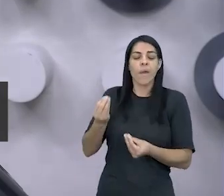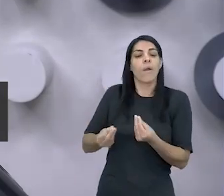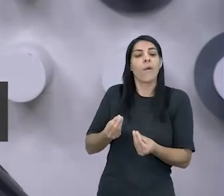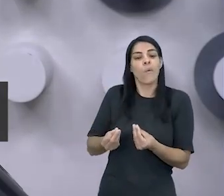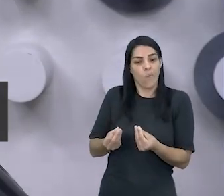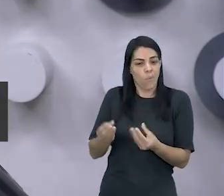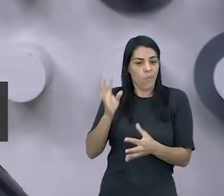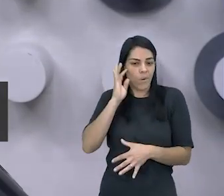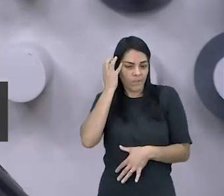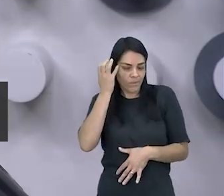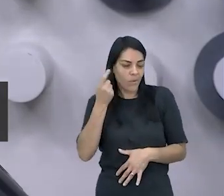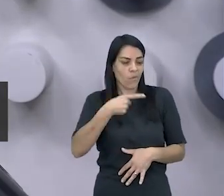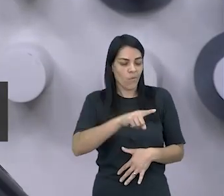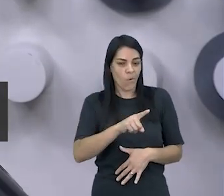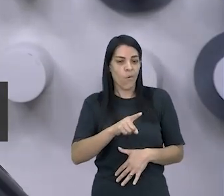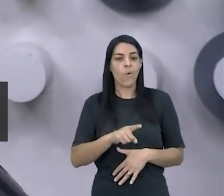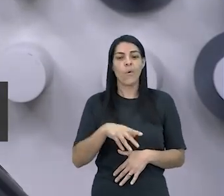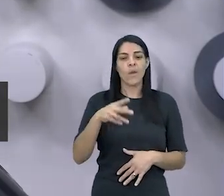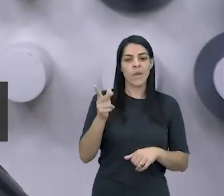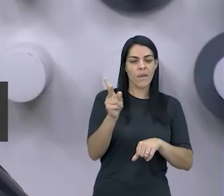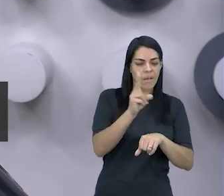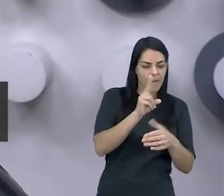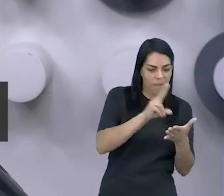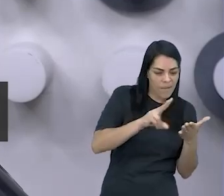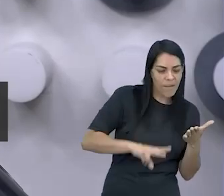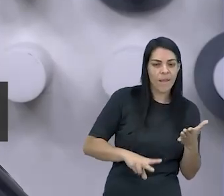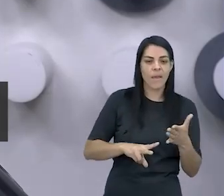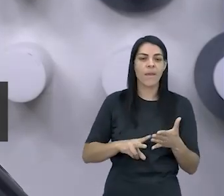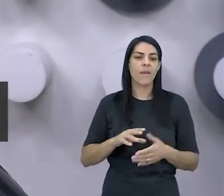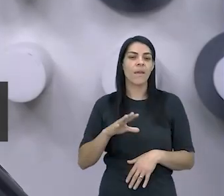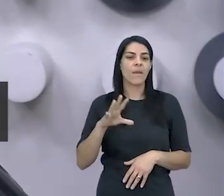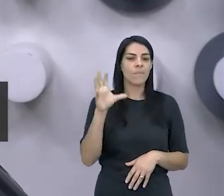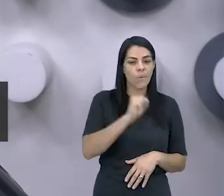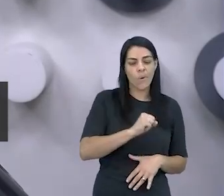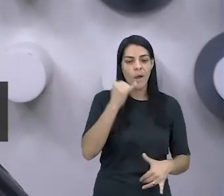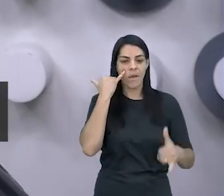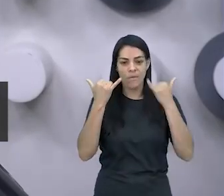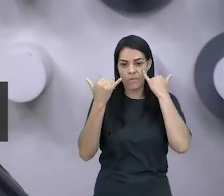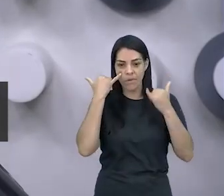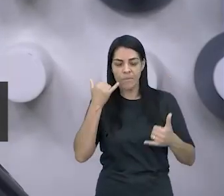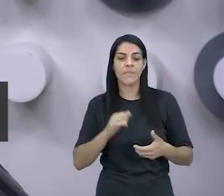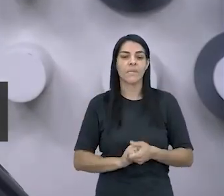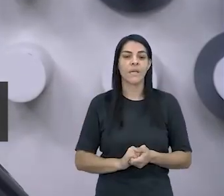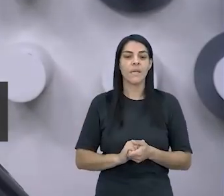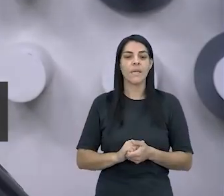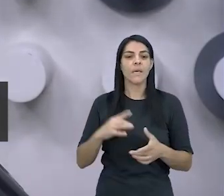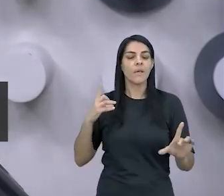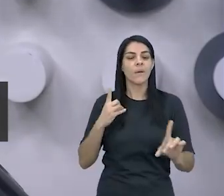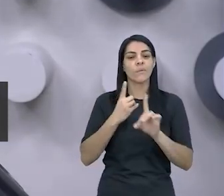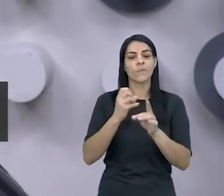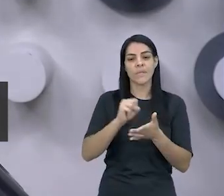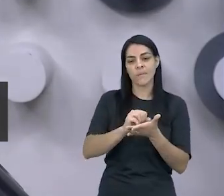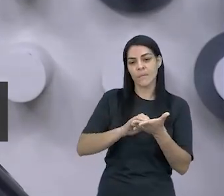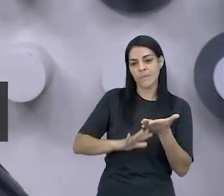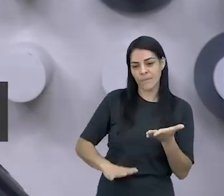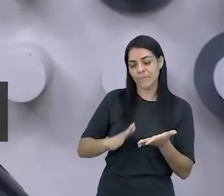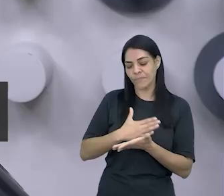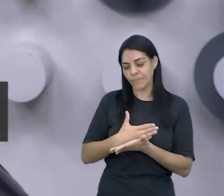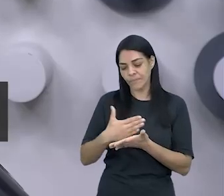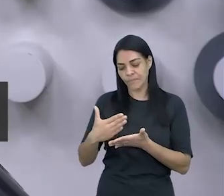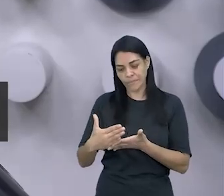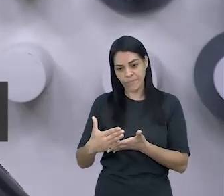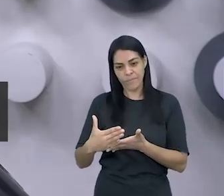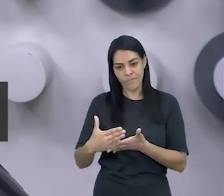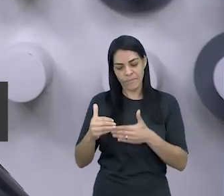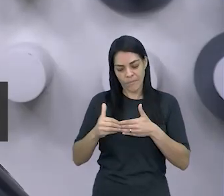eu fui buscar apoio, fui ler, fui atrás da literatura e encontrei, por exemplo, uma atividade que ela seria inicial e